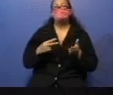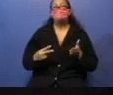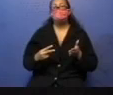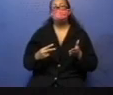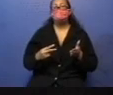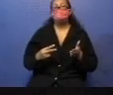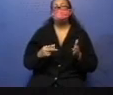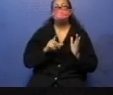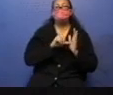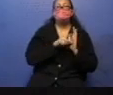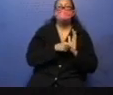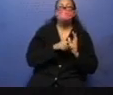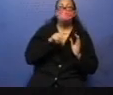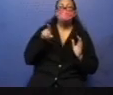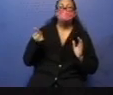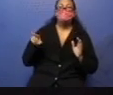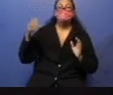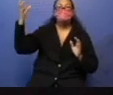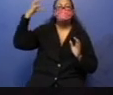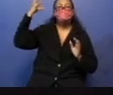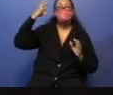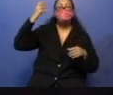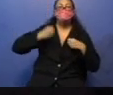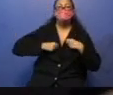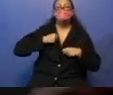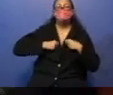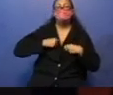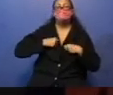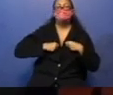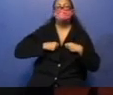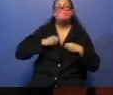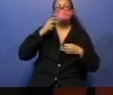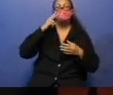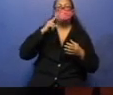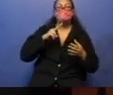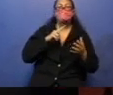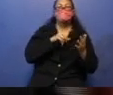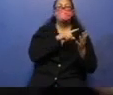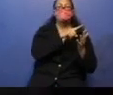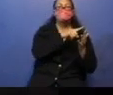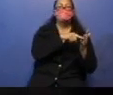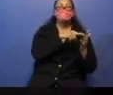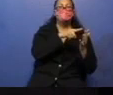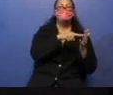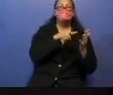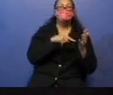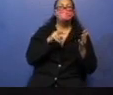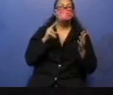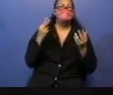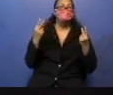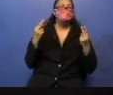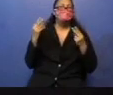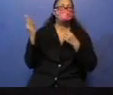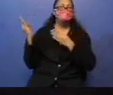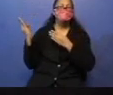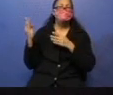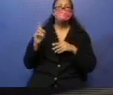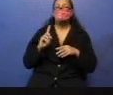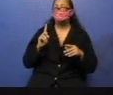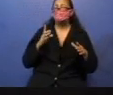que você estiver no banho, ficar muito tempo no banho e reparar que os dedos estão cheios de rugas, não assusta